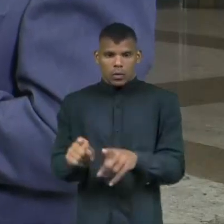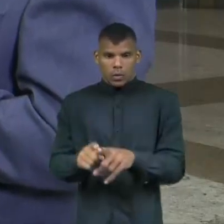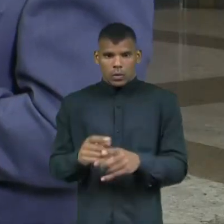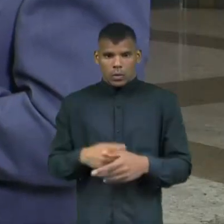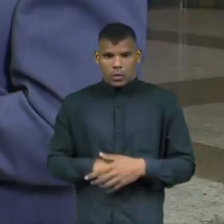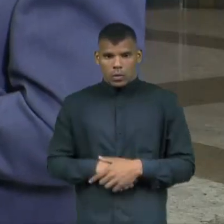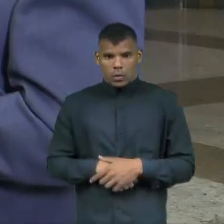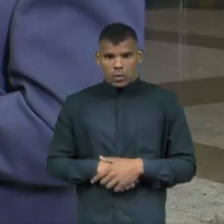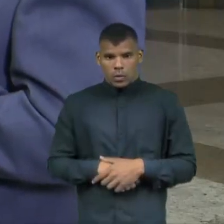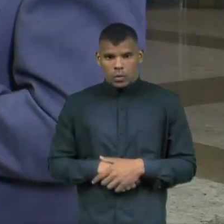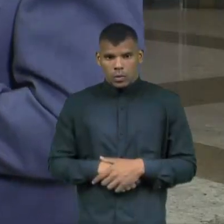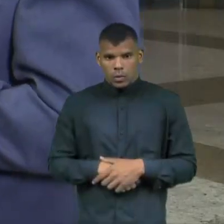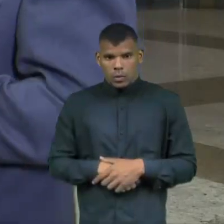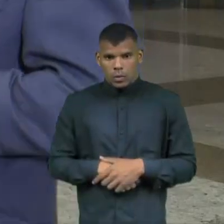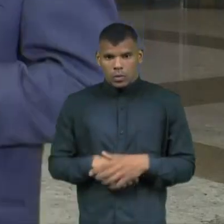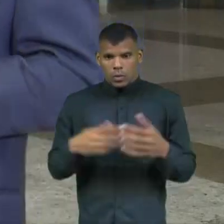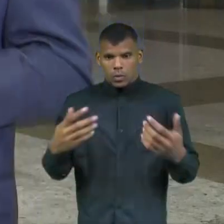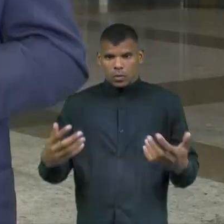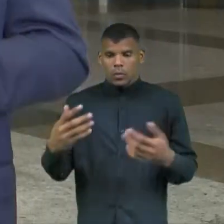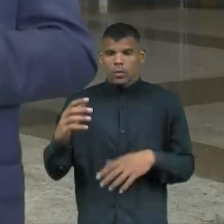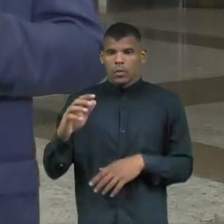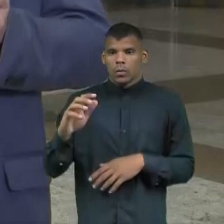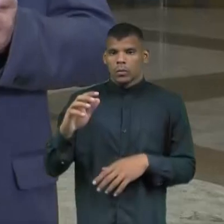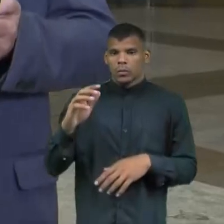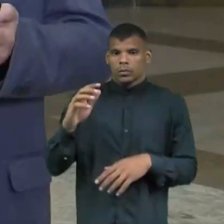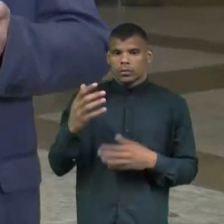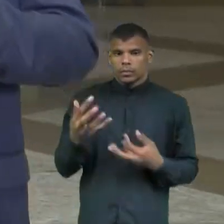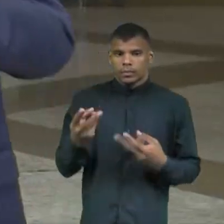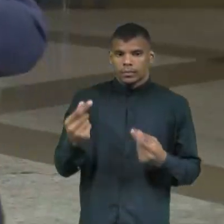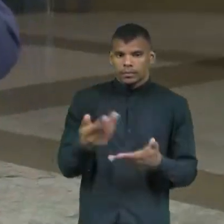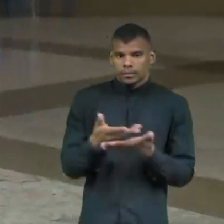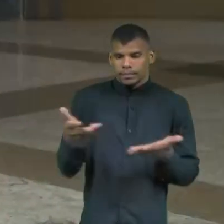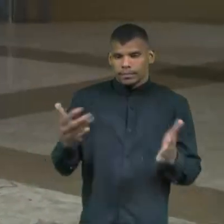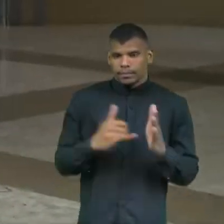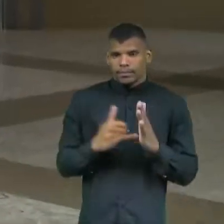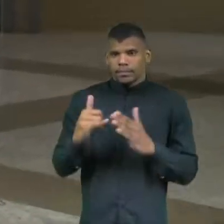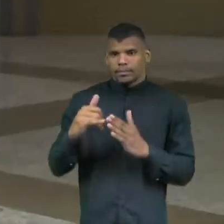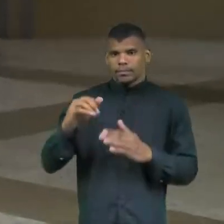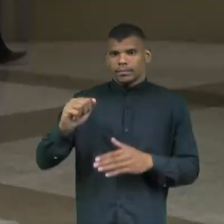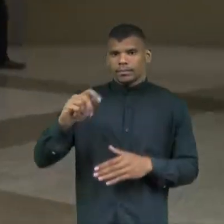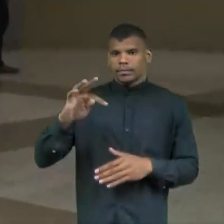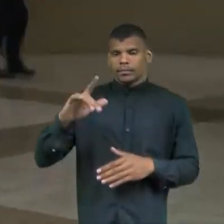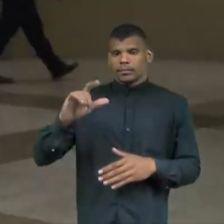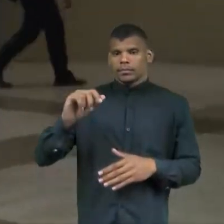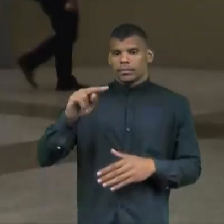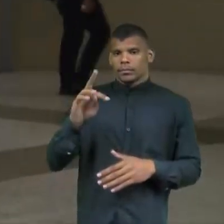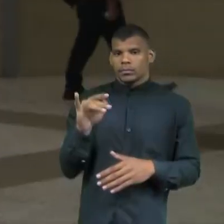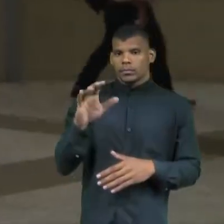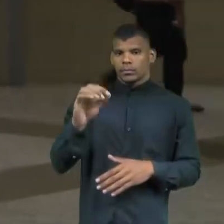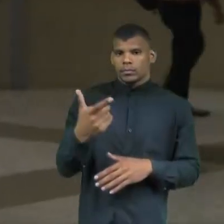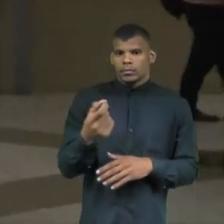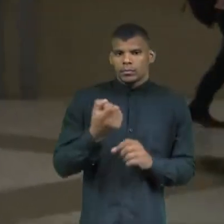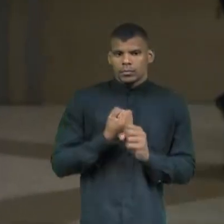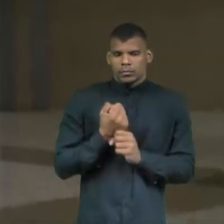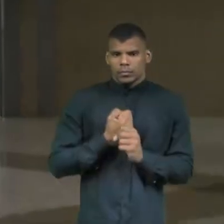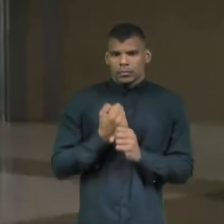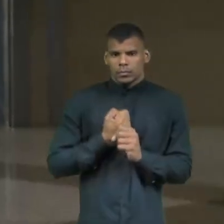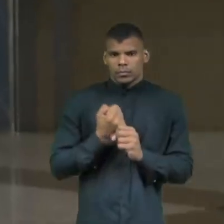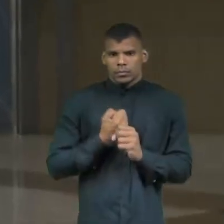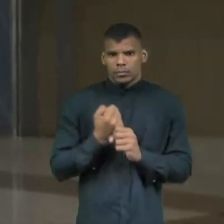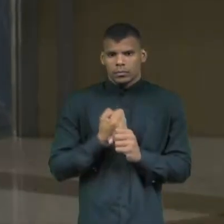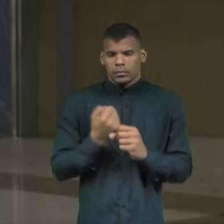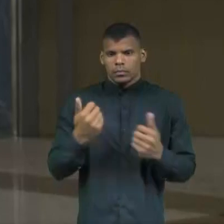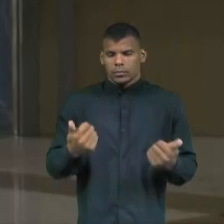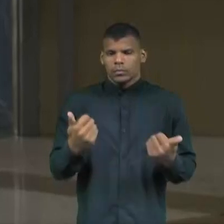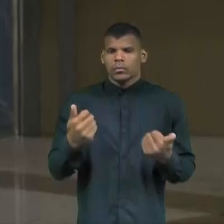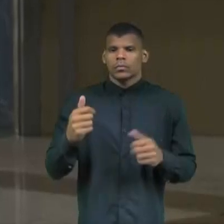isso. Legal, Ana Kelly. Sucesso aí para vocês no Instituto Atlântico, que está atuando aqui no Ceará há mais de 20 anos, né? O Instituto Atlântico prestando